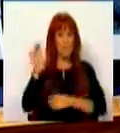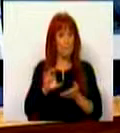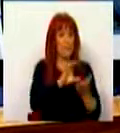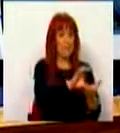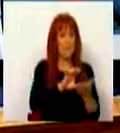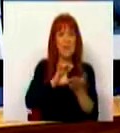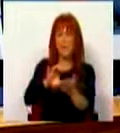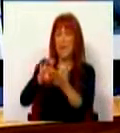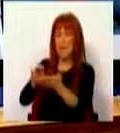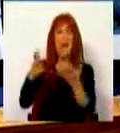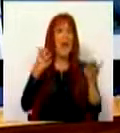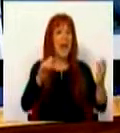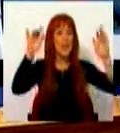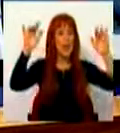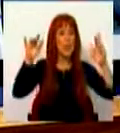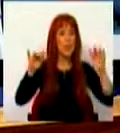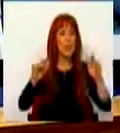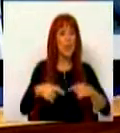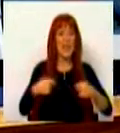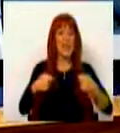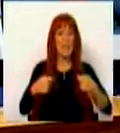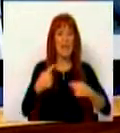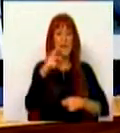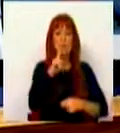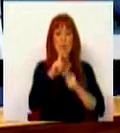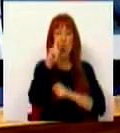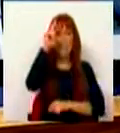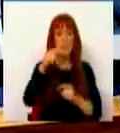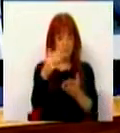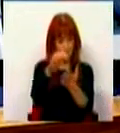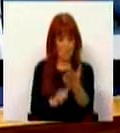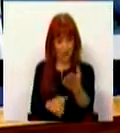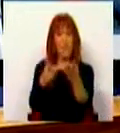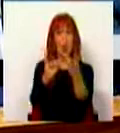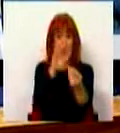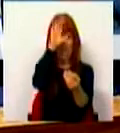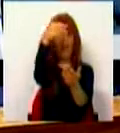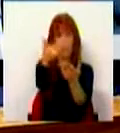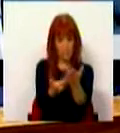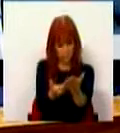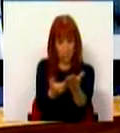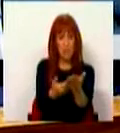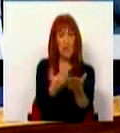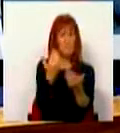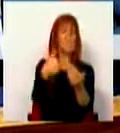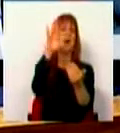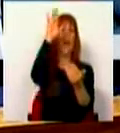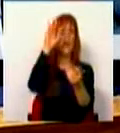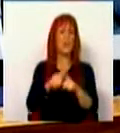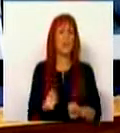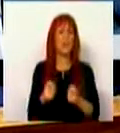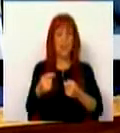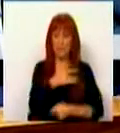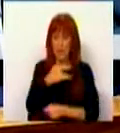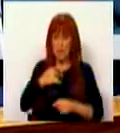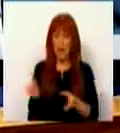financiamento. Esta redução da despesa em juros está vertida no Orçamento de Estado em mais investimento na